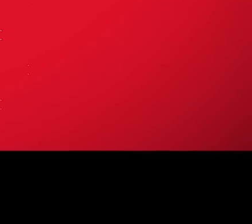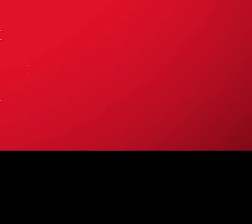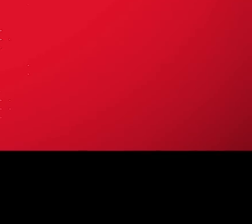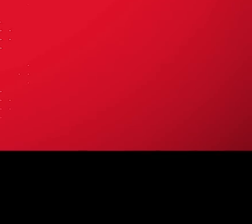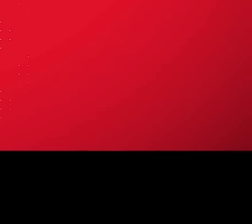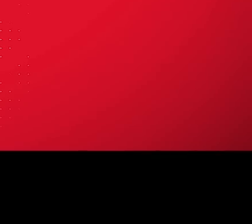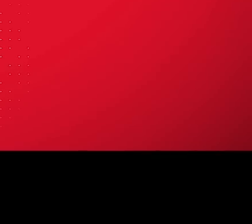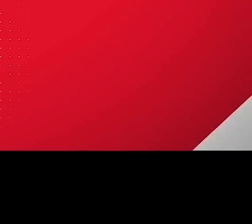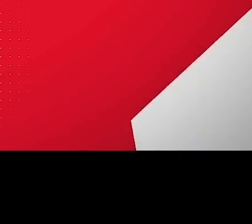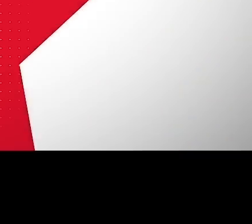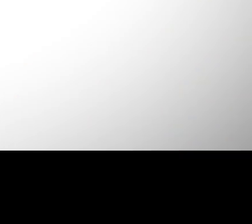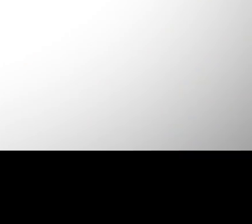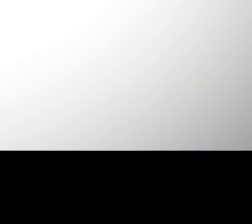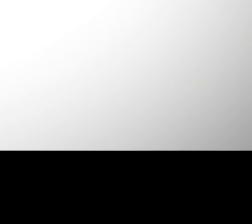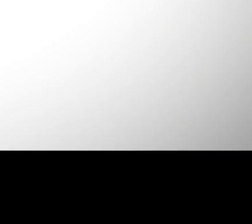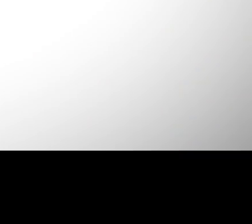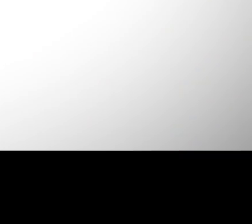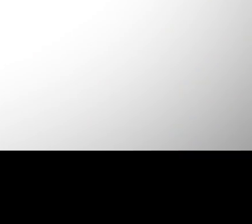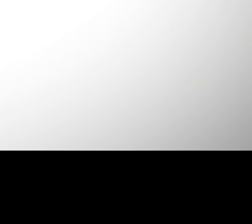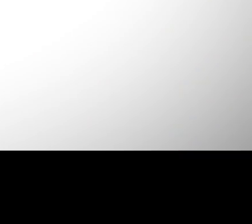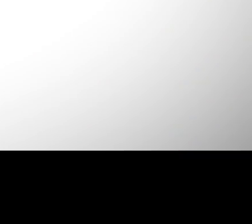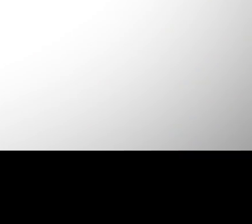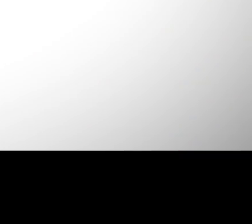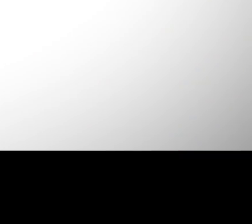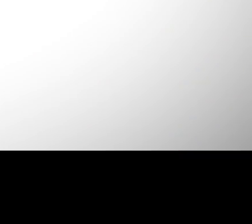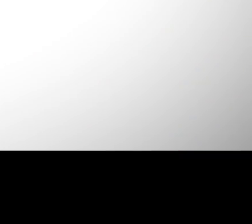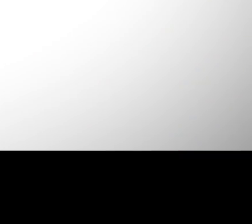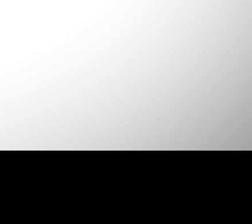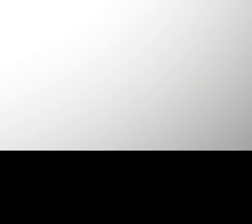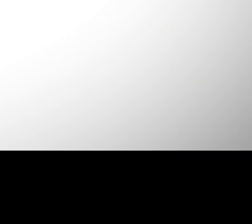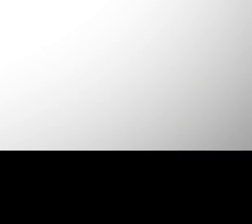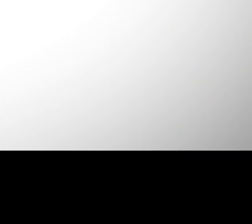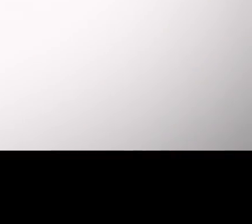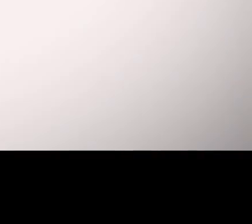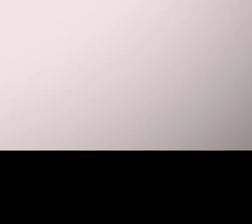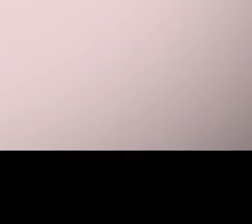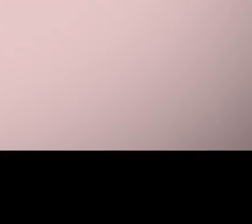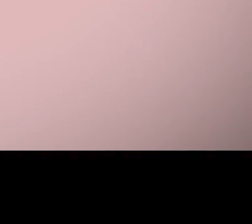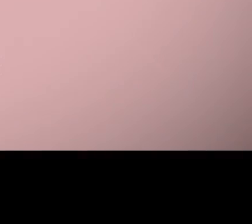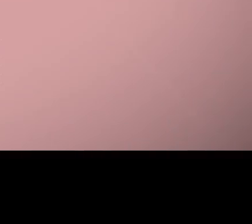TV PT. Aqui brilha uma estrela.